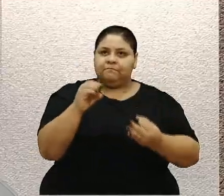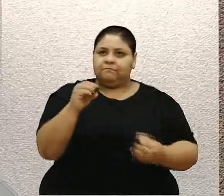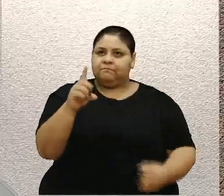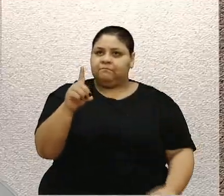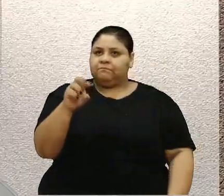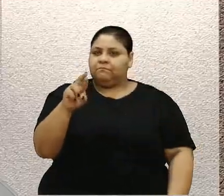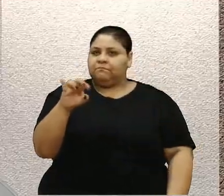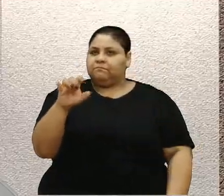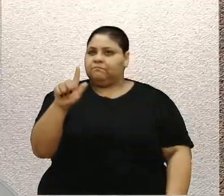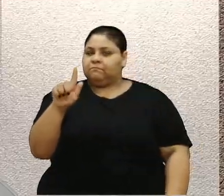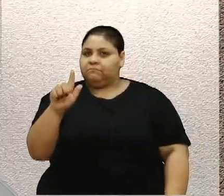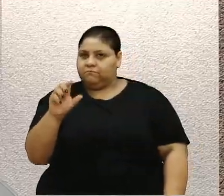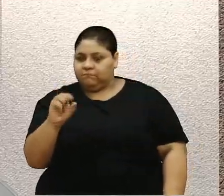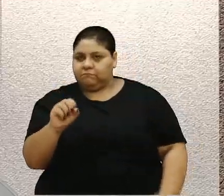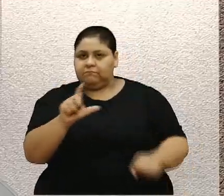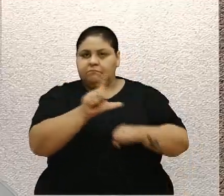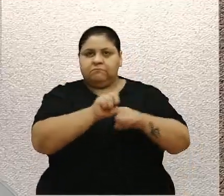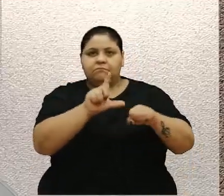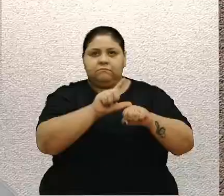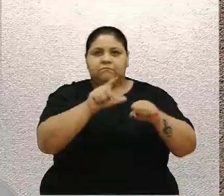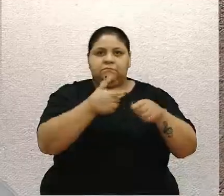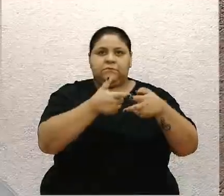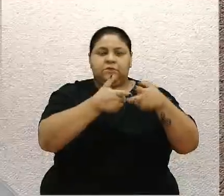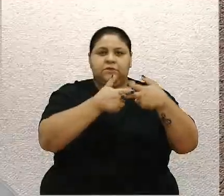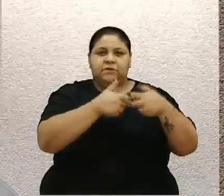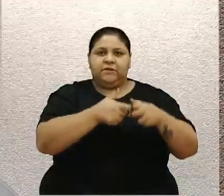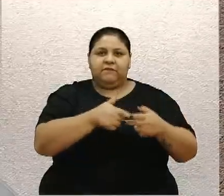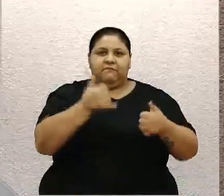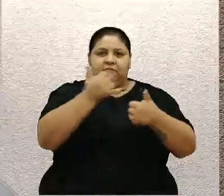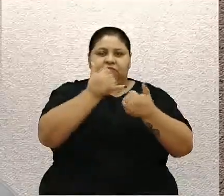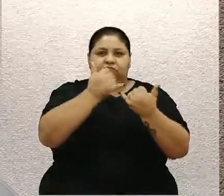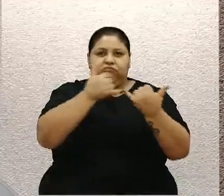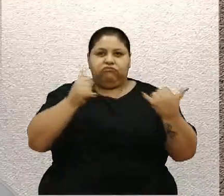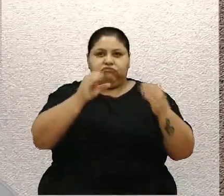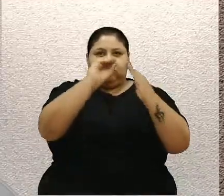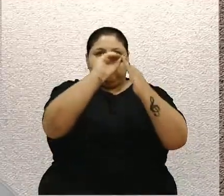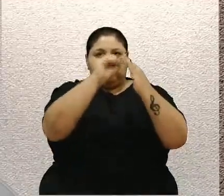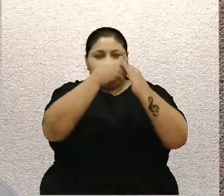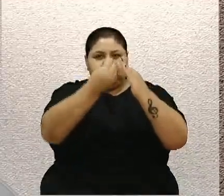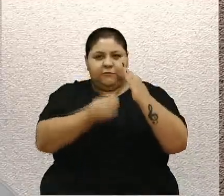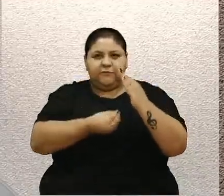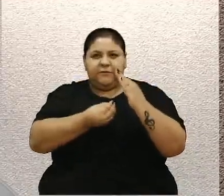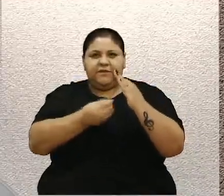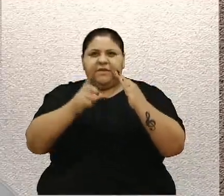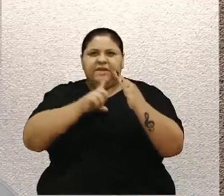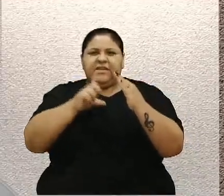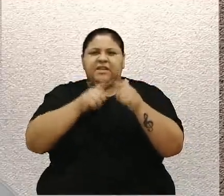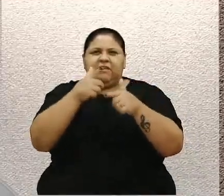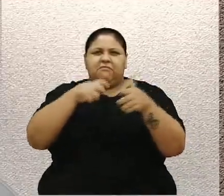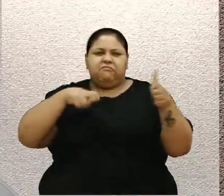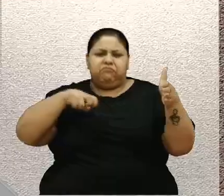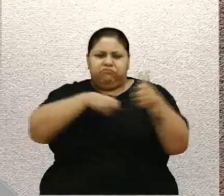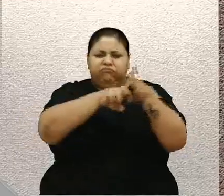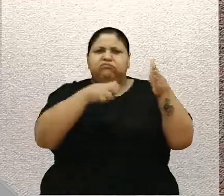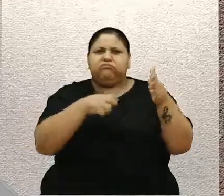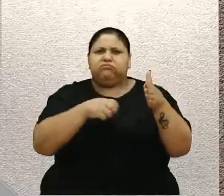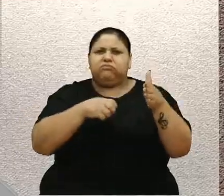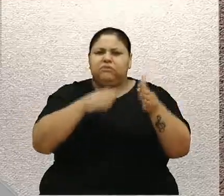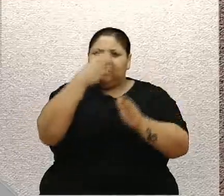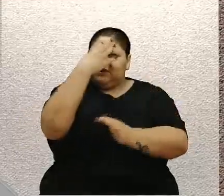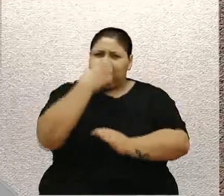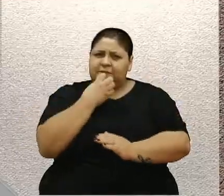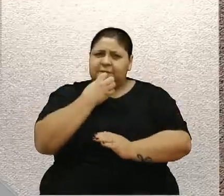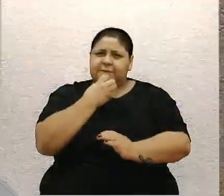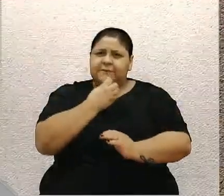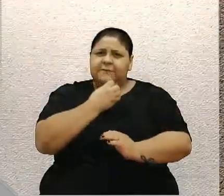da Eletromecânica do Samai, que ontem sofreu um acidente sério lá na ETA Moro Alegre, colega da minha esposa, lutando